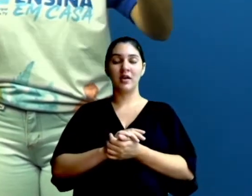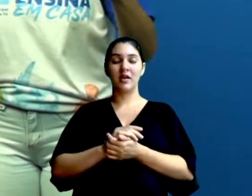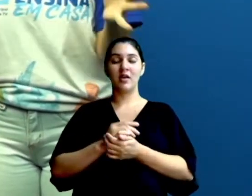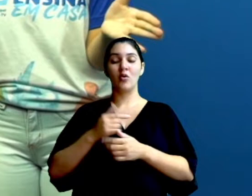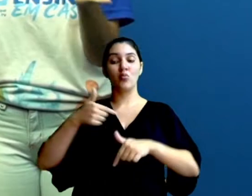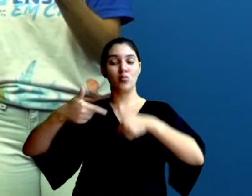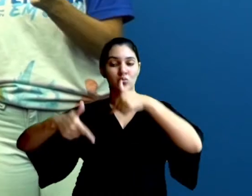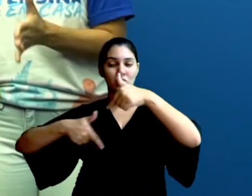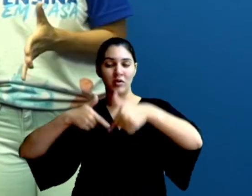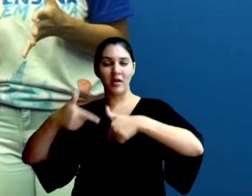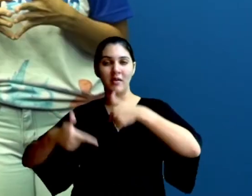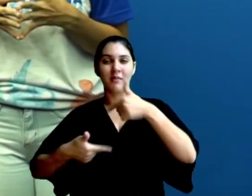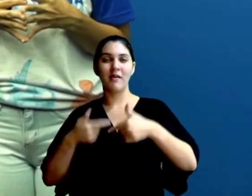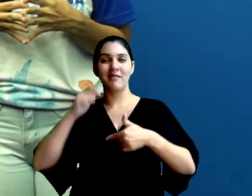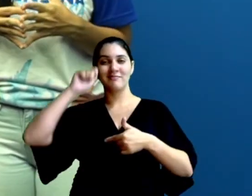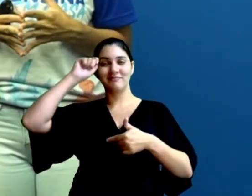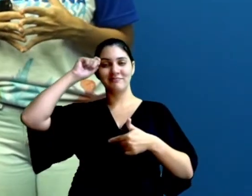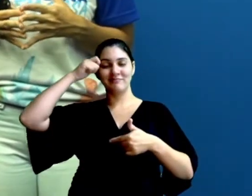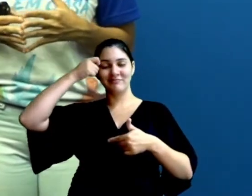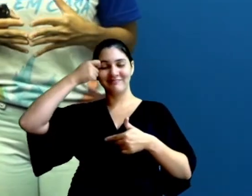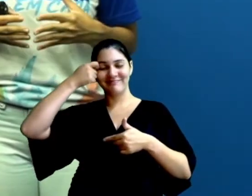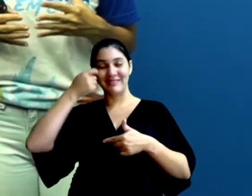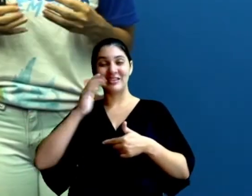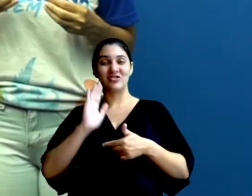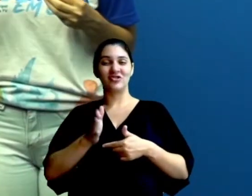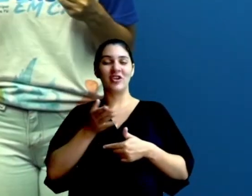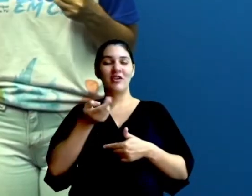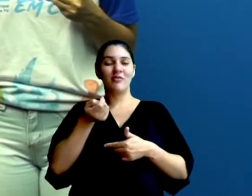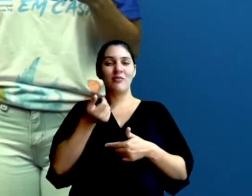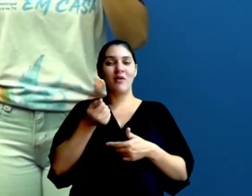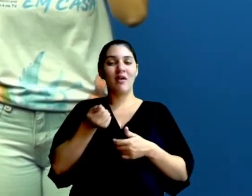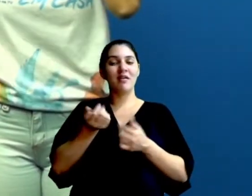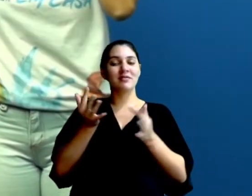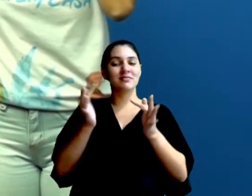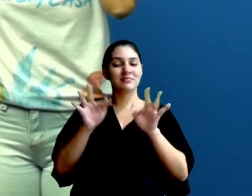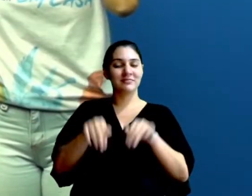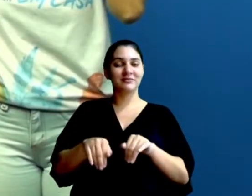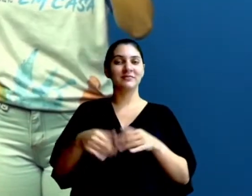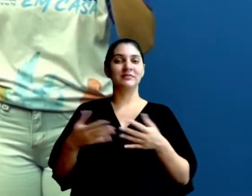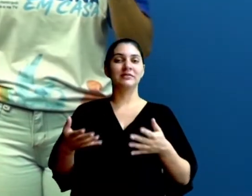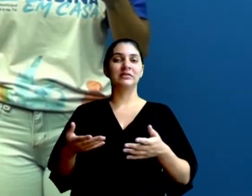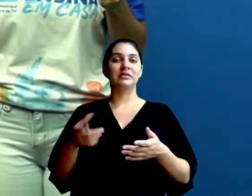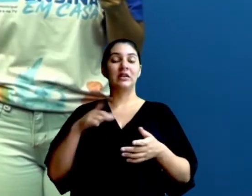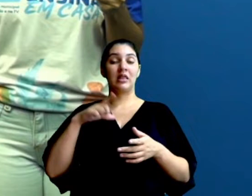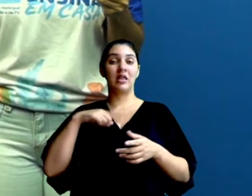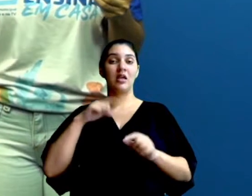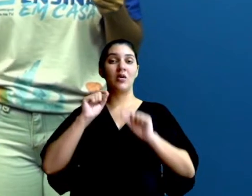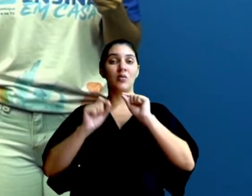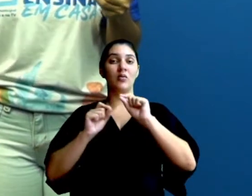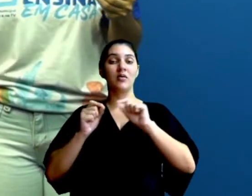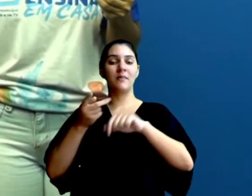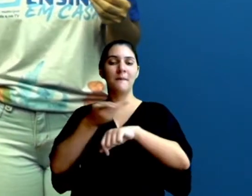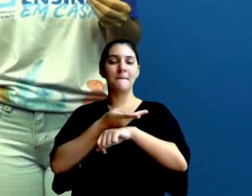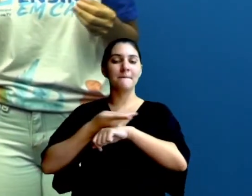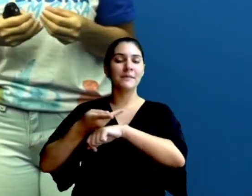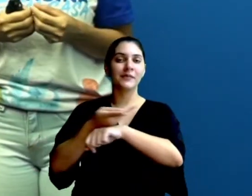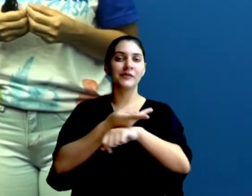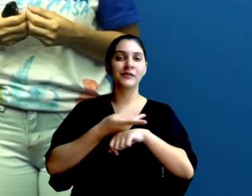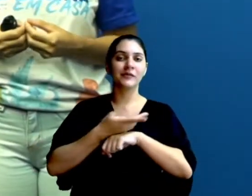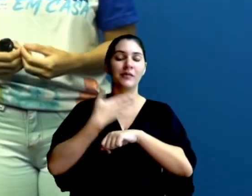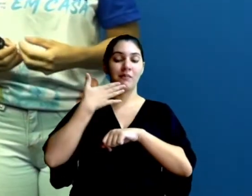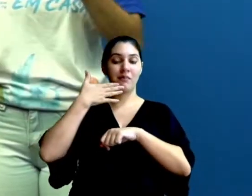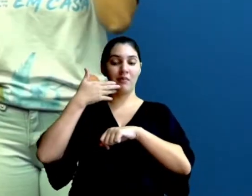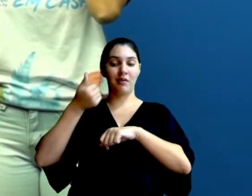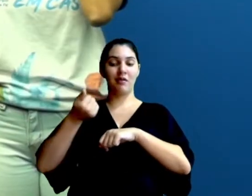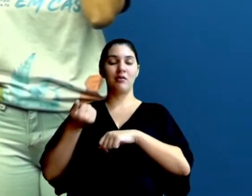obra escravizada que já estava ficando escassa e em busca de melhoria de condição